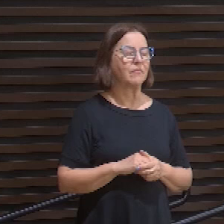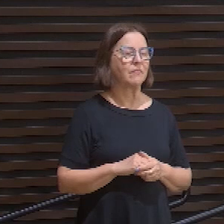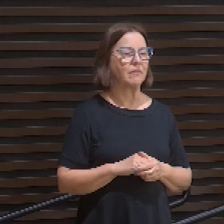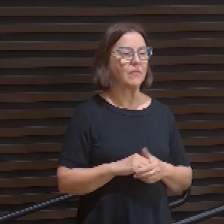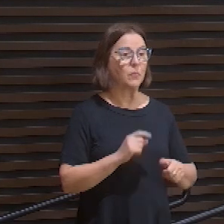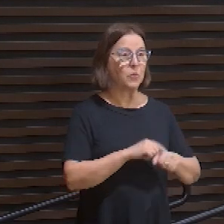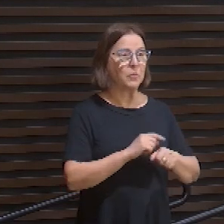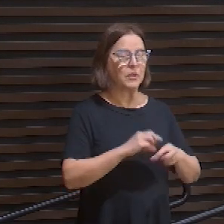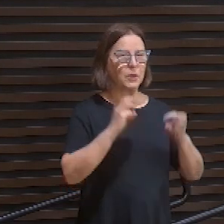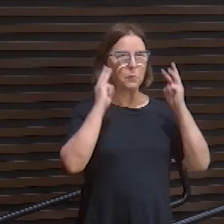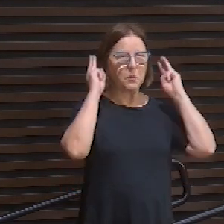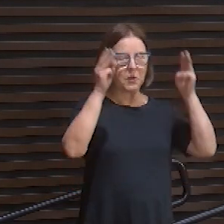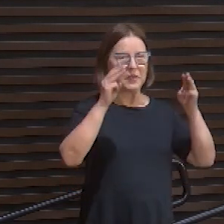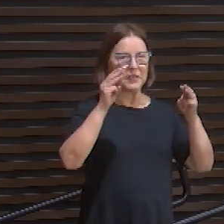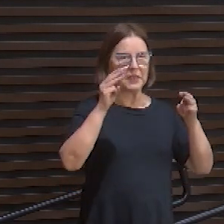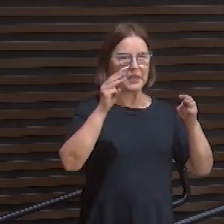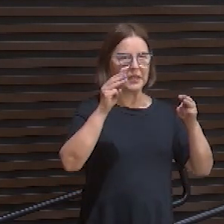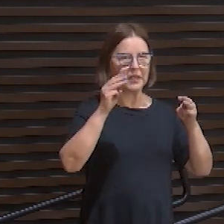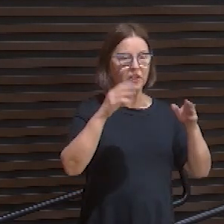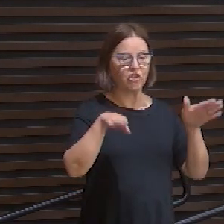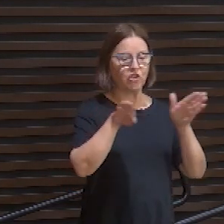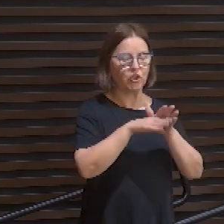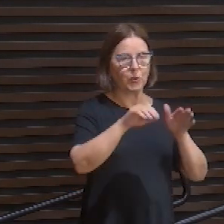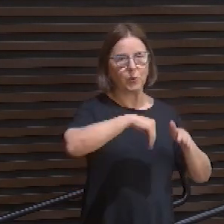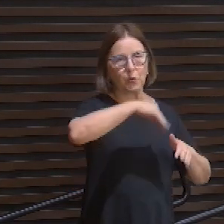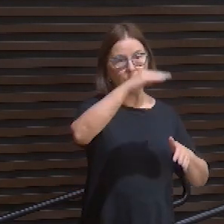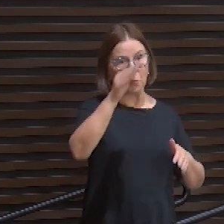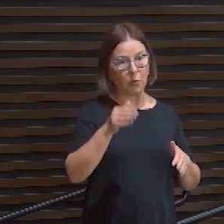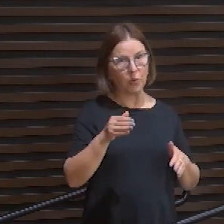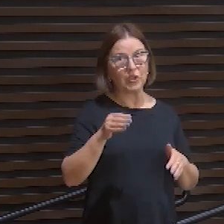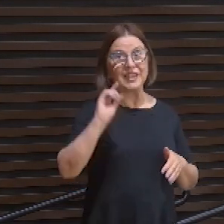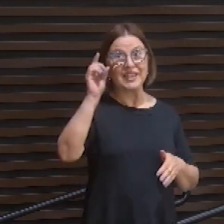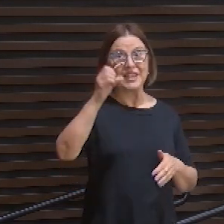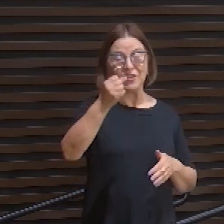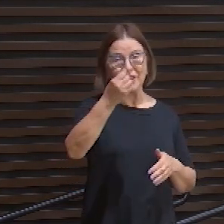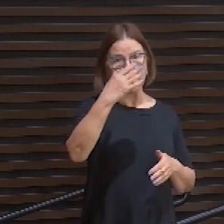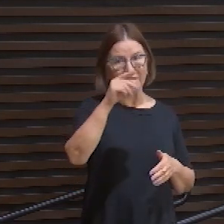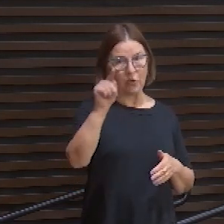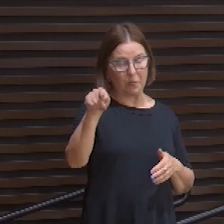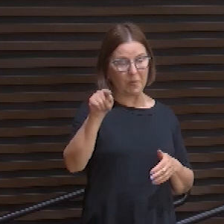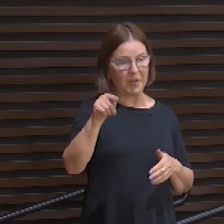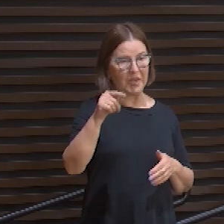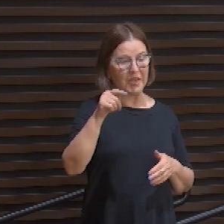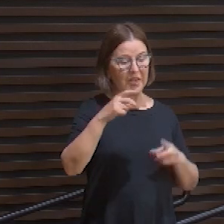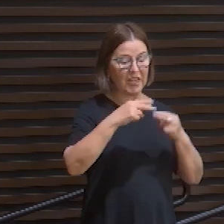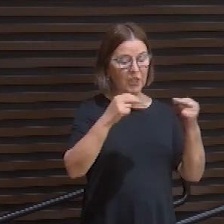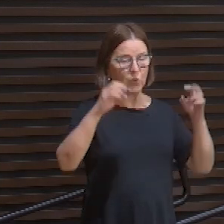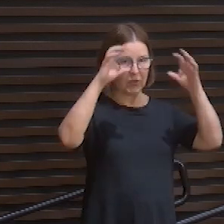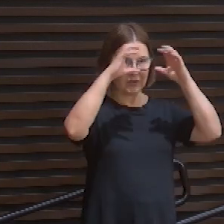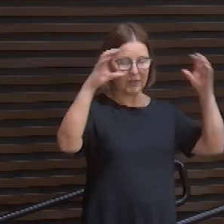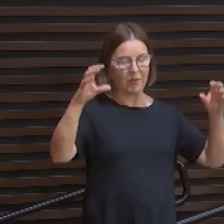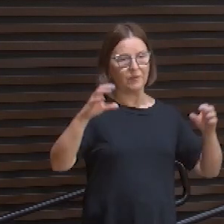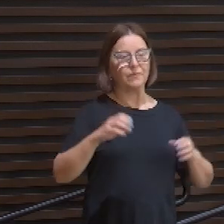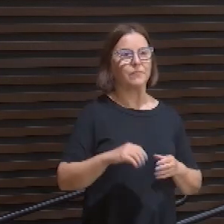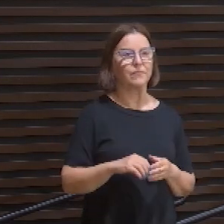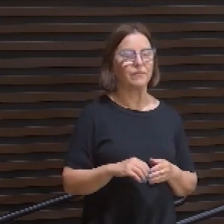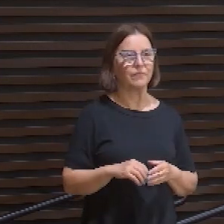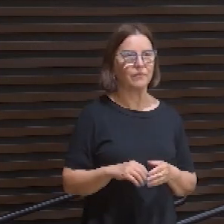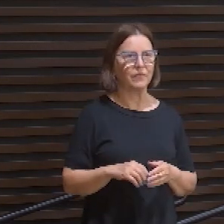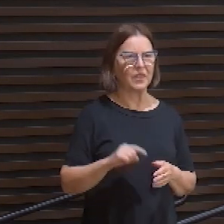Deus revelou para ele coisas celestiais. E ele construiu uma arca